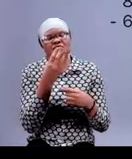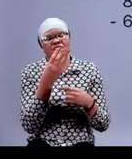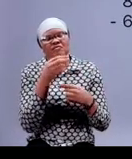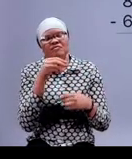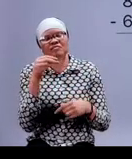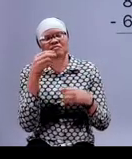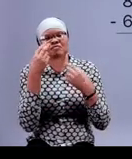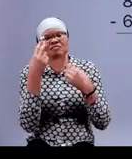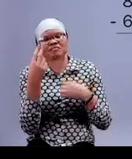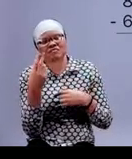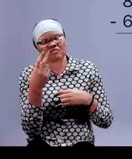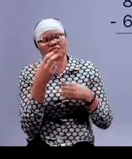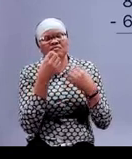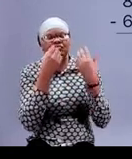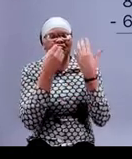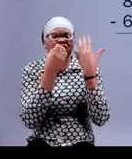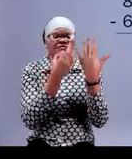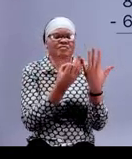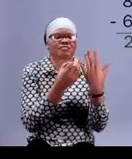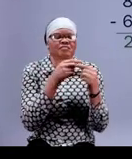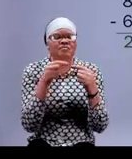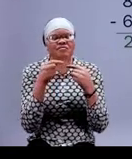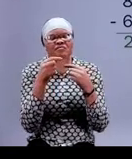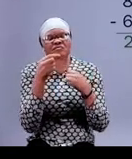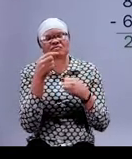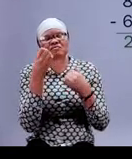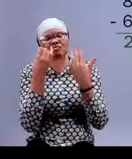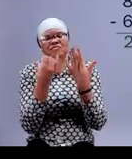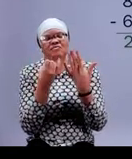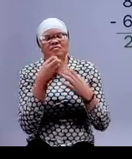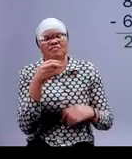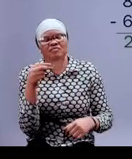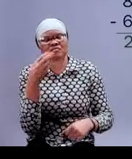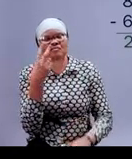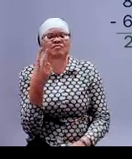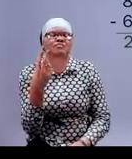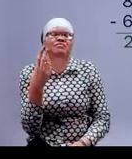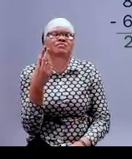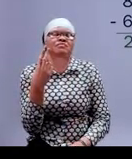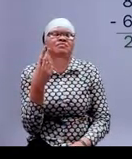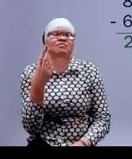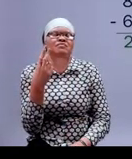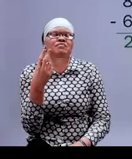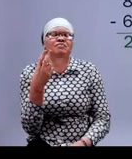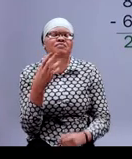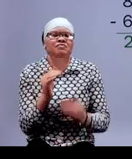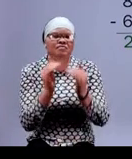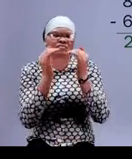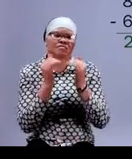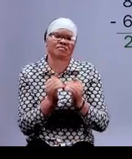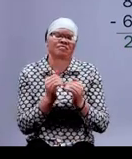= 6 8 - 6 = 2